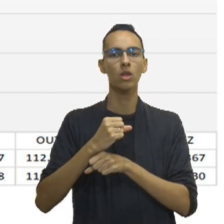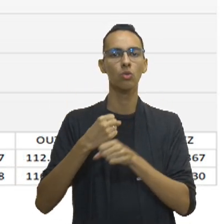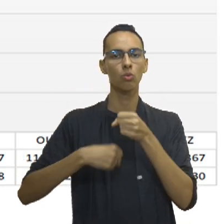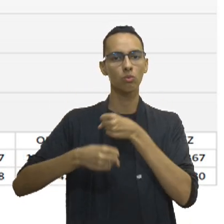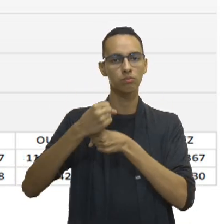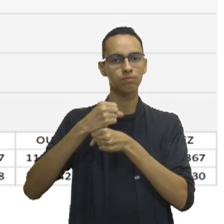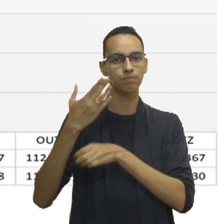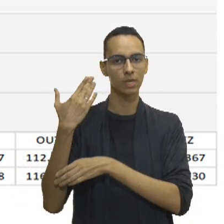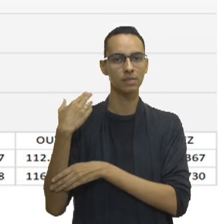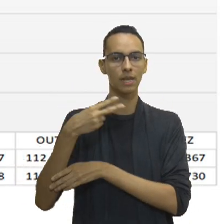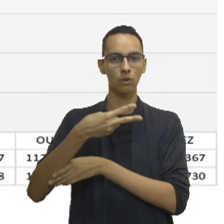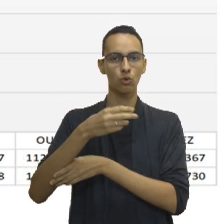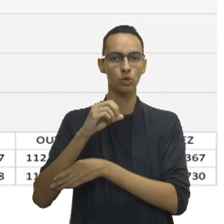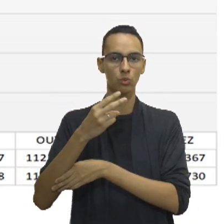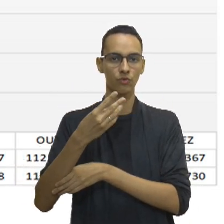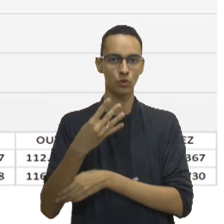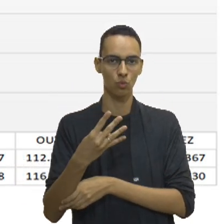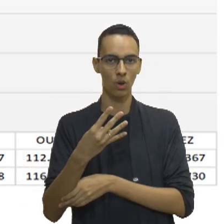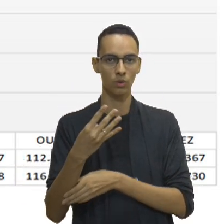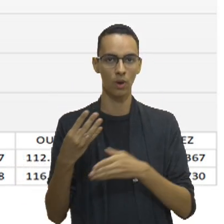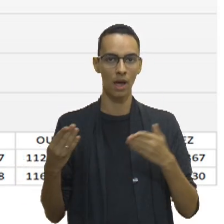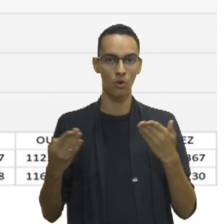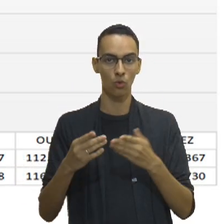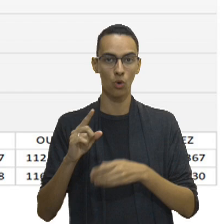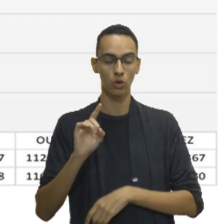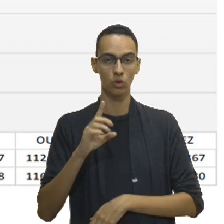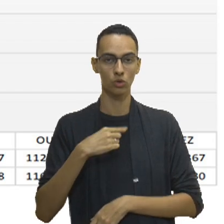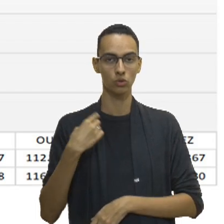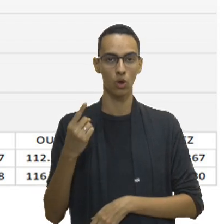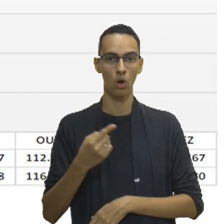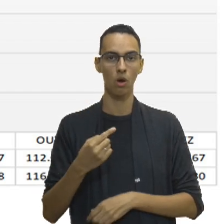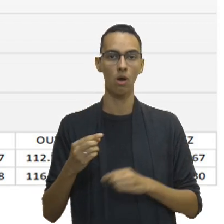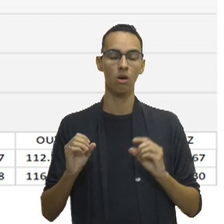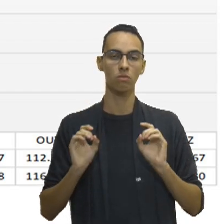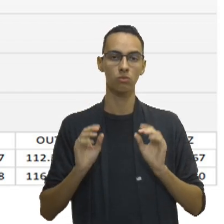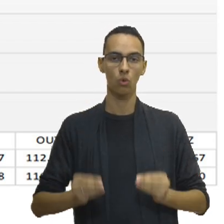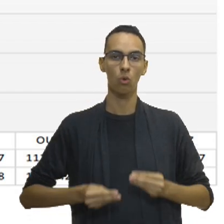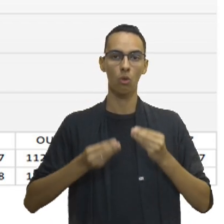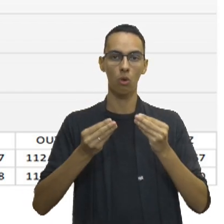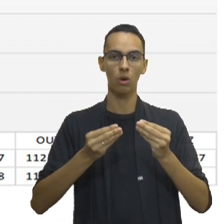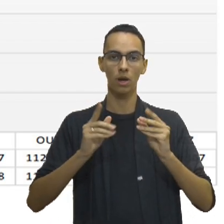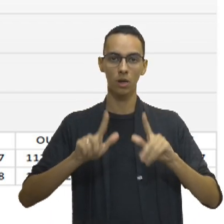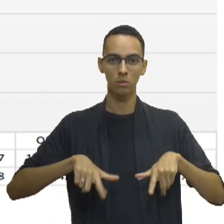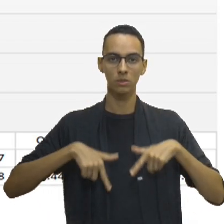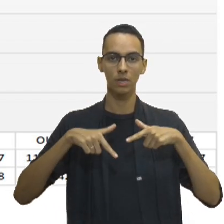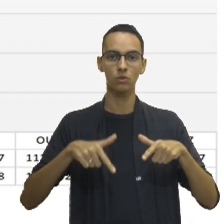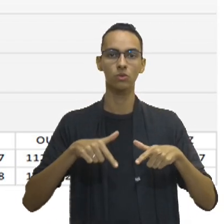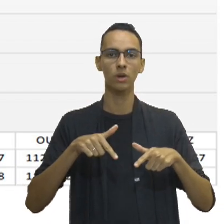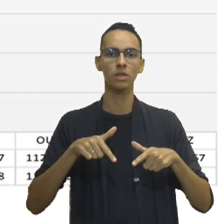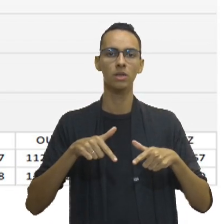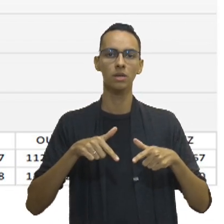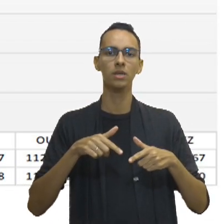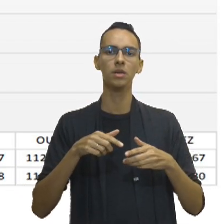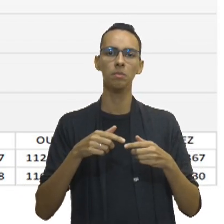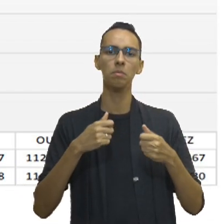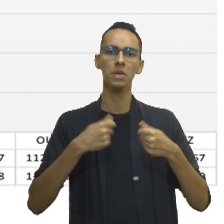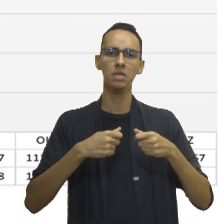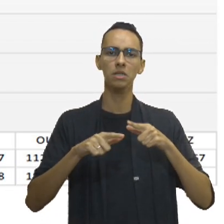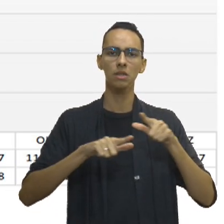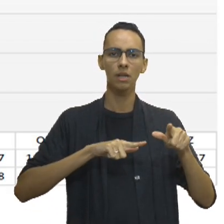agora a gente só colocou as ações que de fato são para o funcionamento da instituição, os